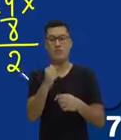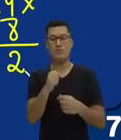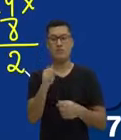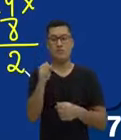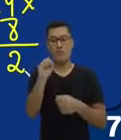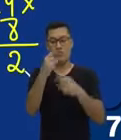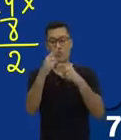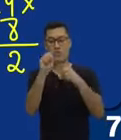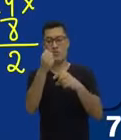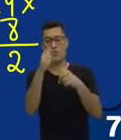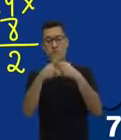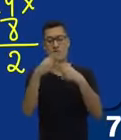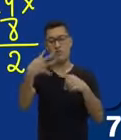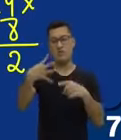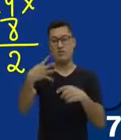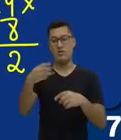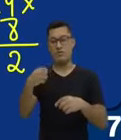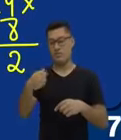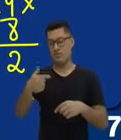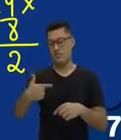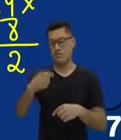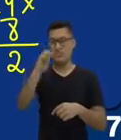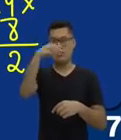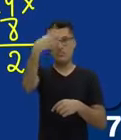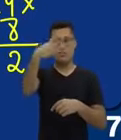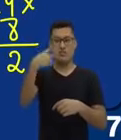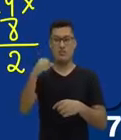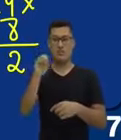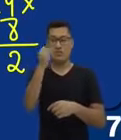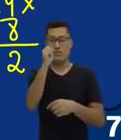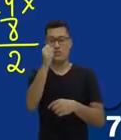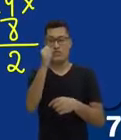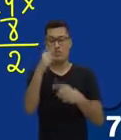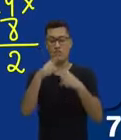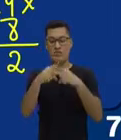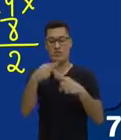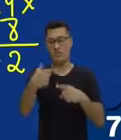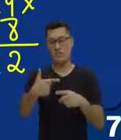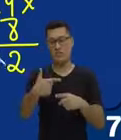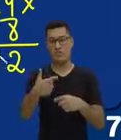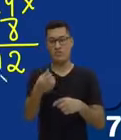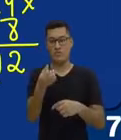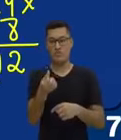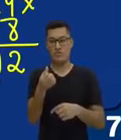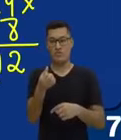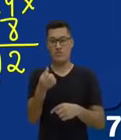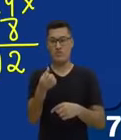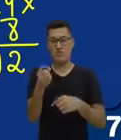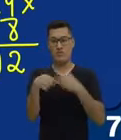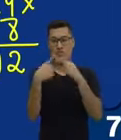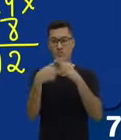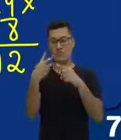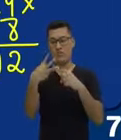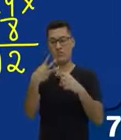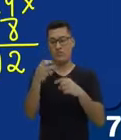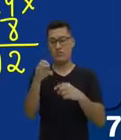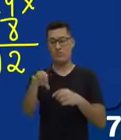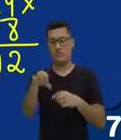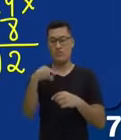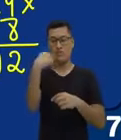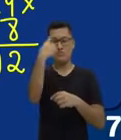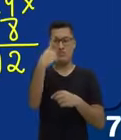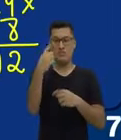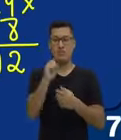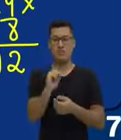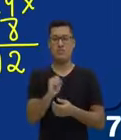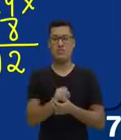4, 32. Vão 3. 8 vezes 2, 16. E 3, 19. Vai 1. 8 vezes